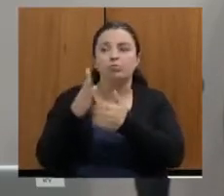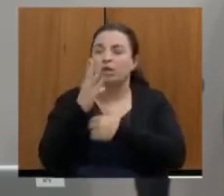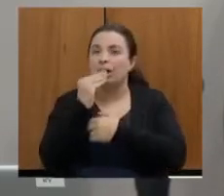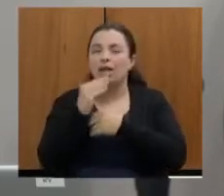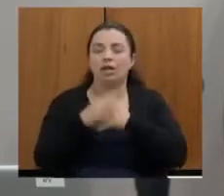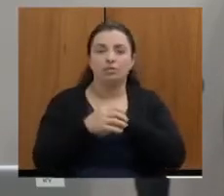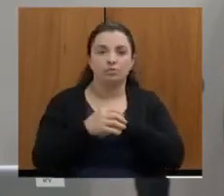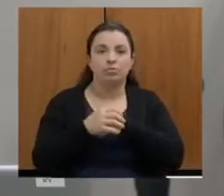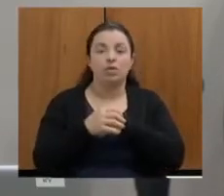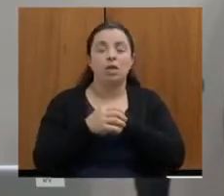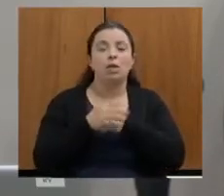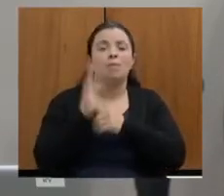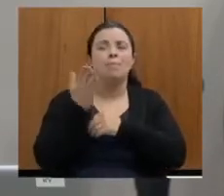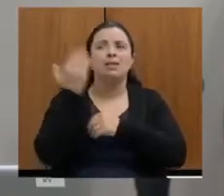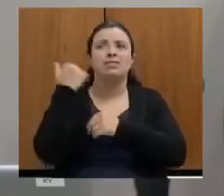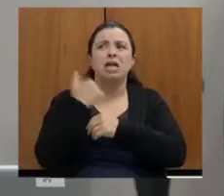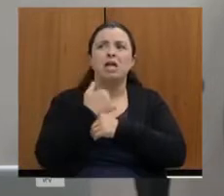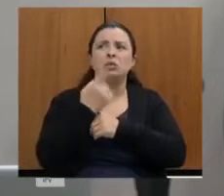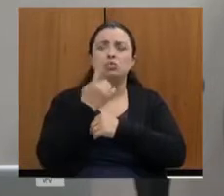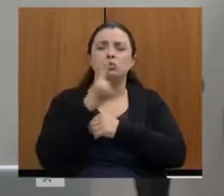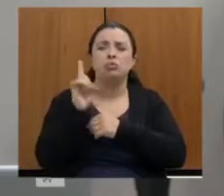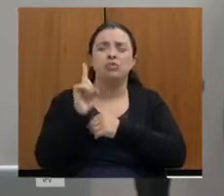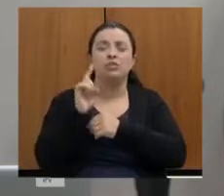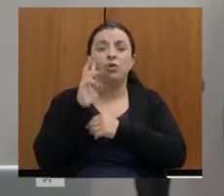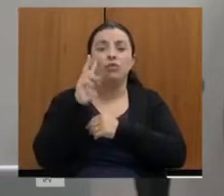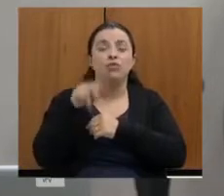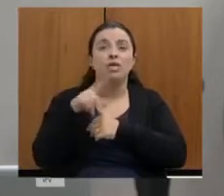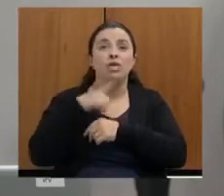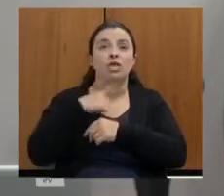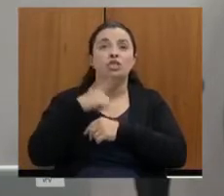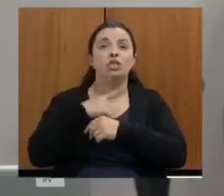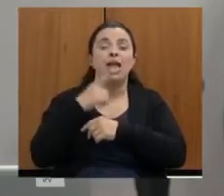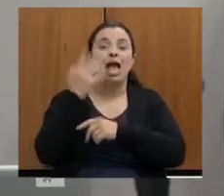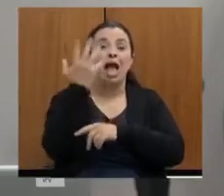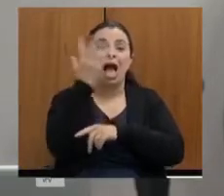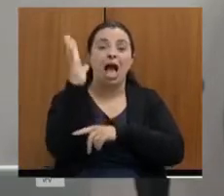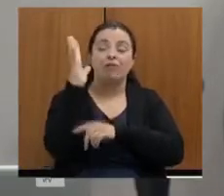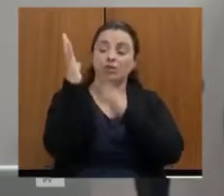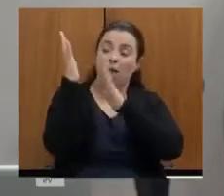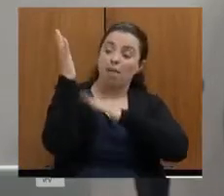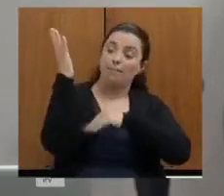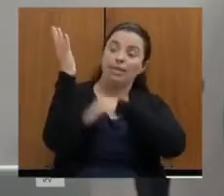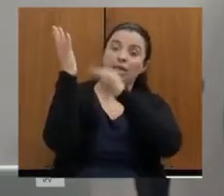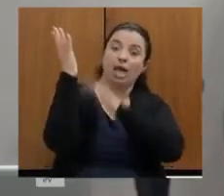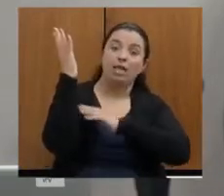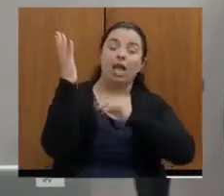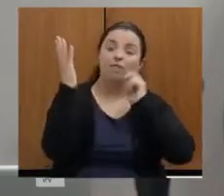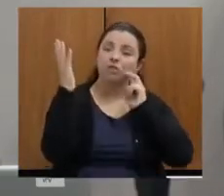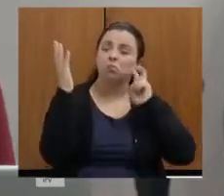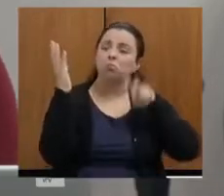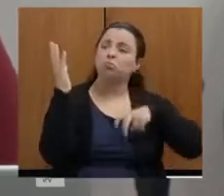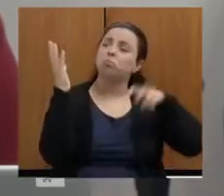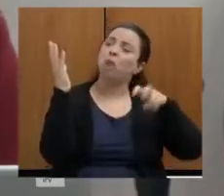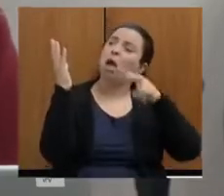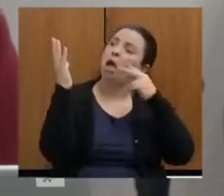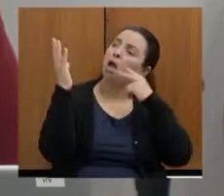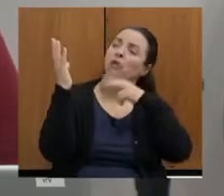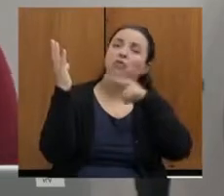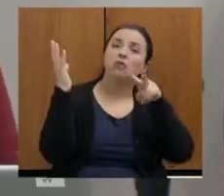né é isso foi feito de modo que você passa e vê como se o território